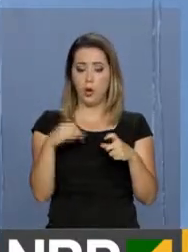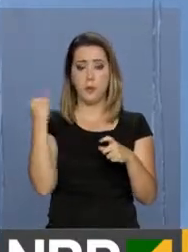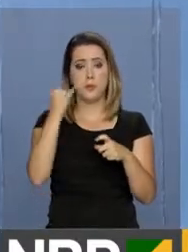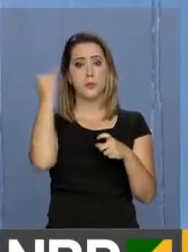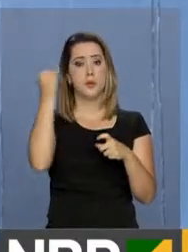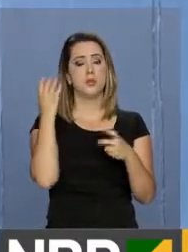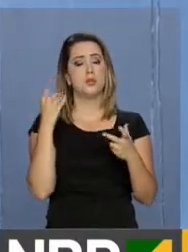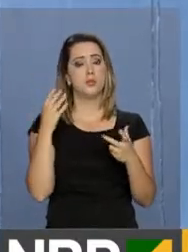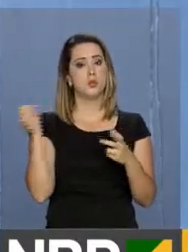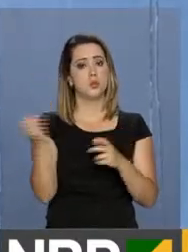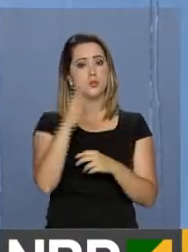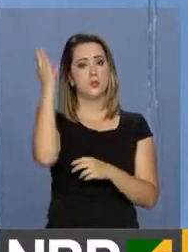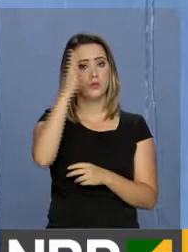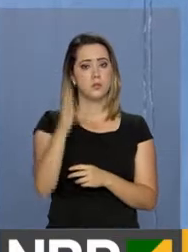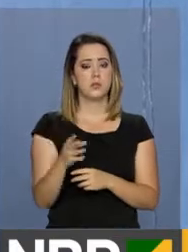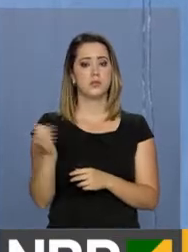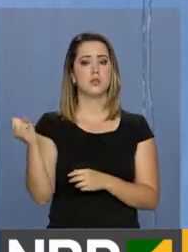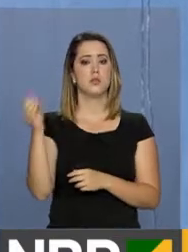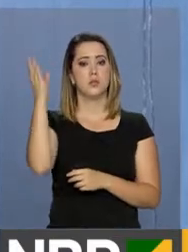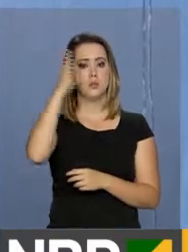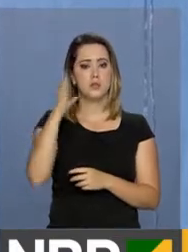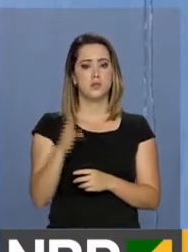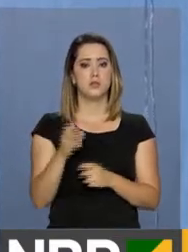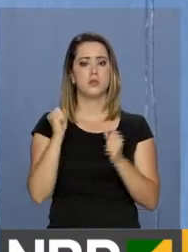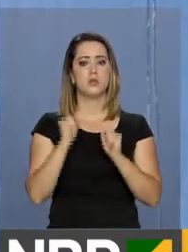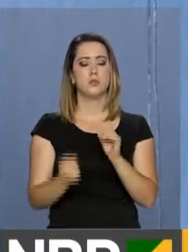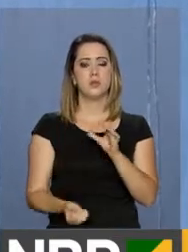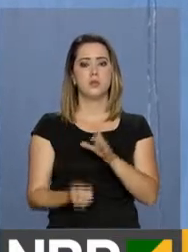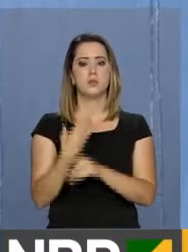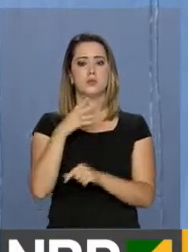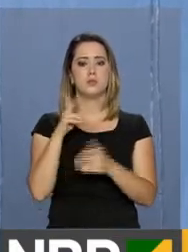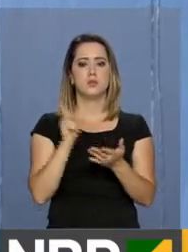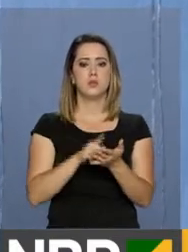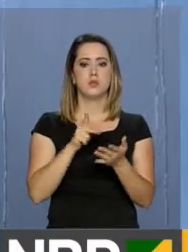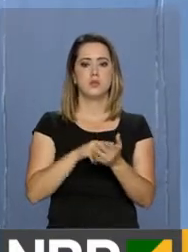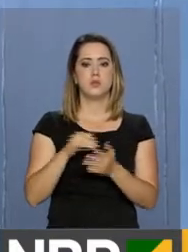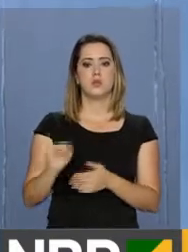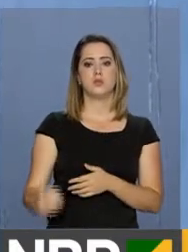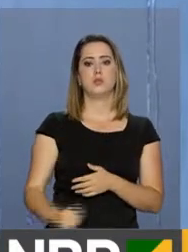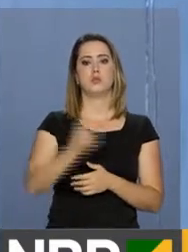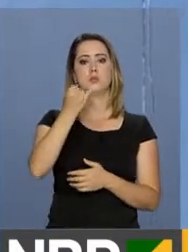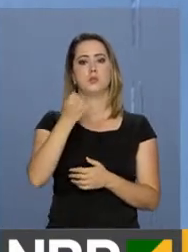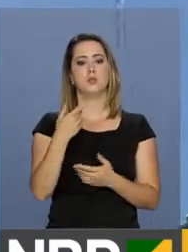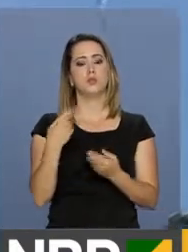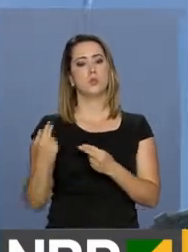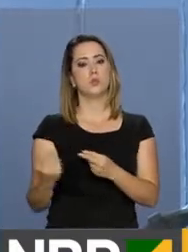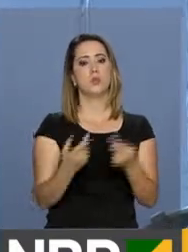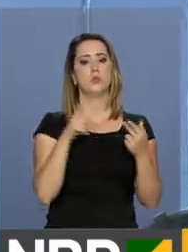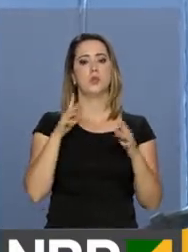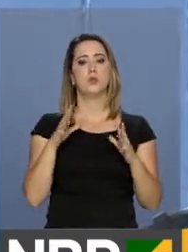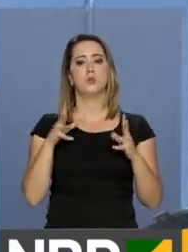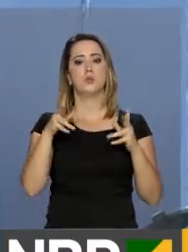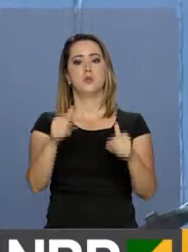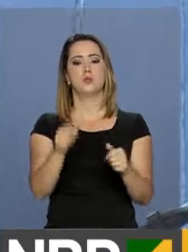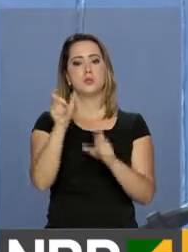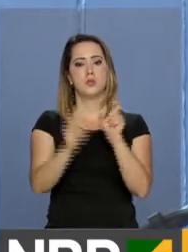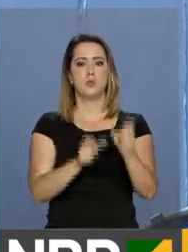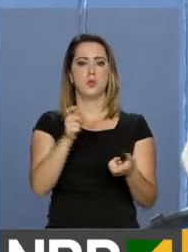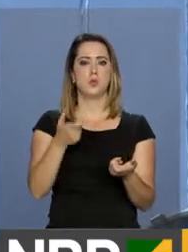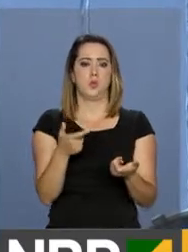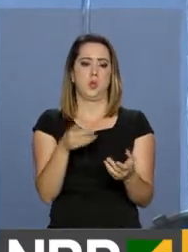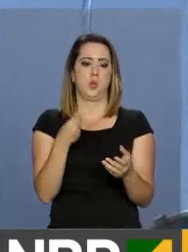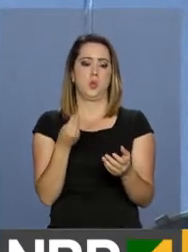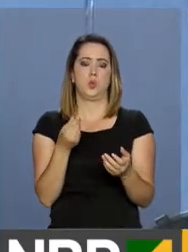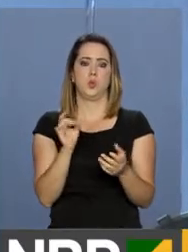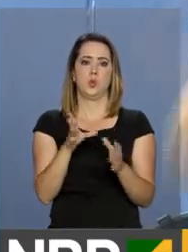cria um novo Brasil, um Brasil que possa gerar, de fato, oportunidades iguais para todos e que não fique